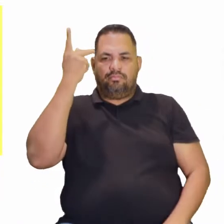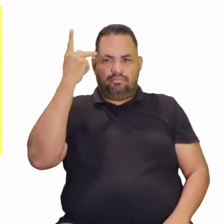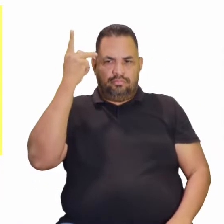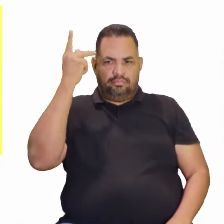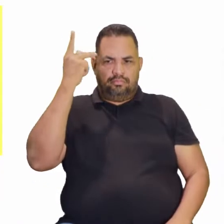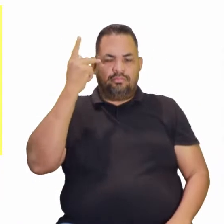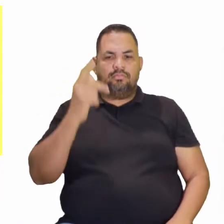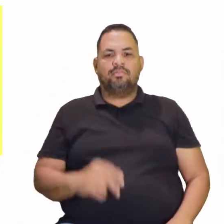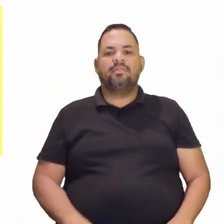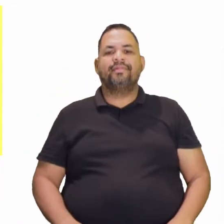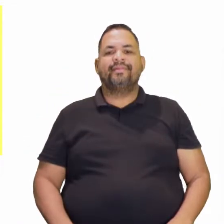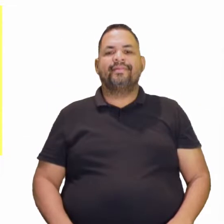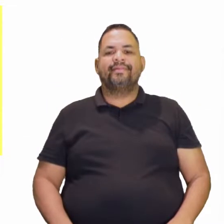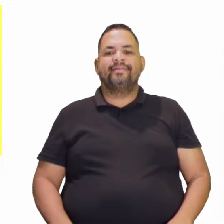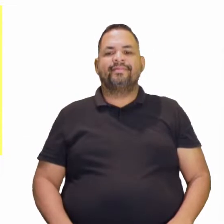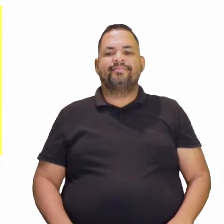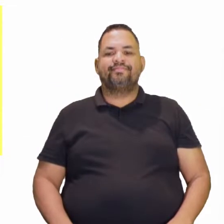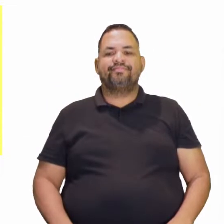São Paulo.